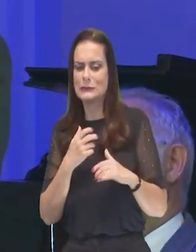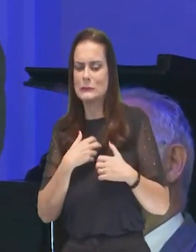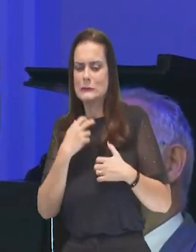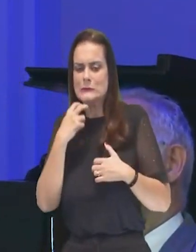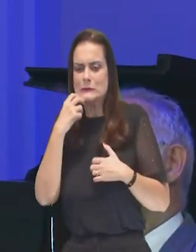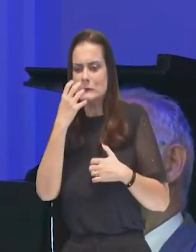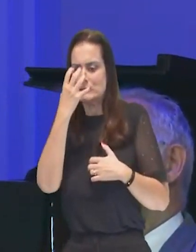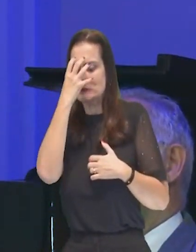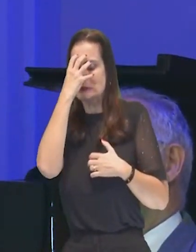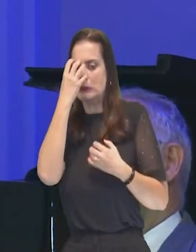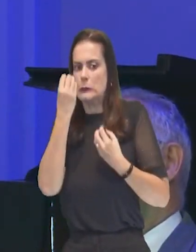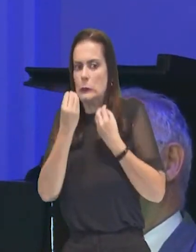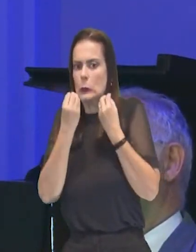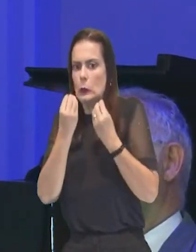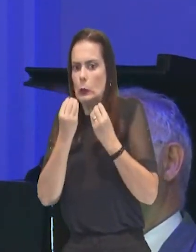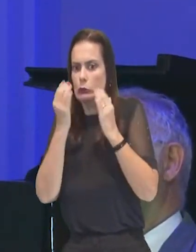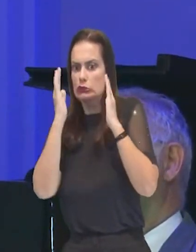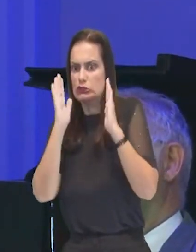constrangido.